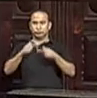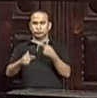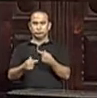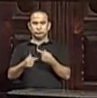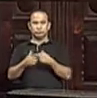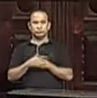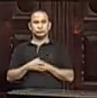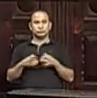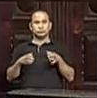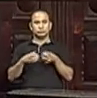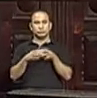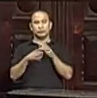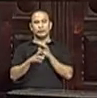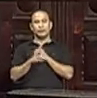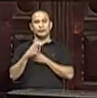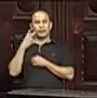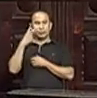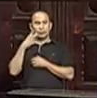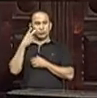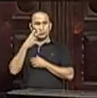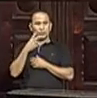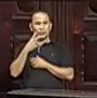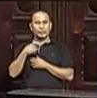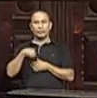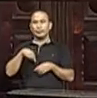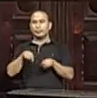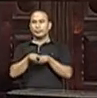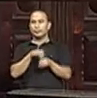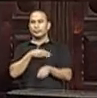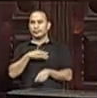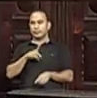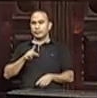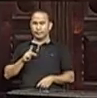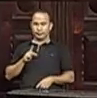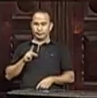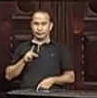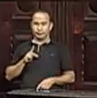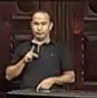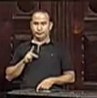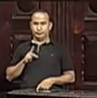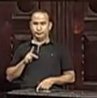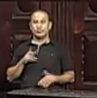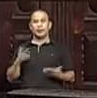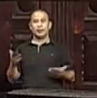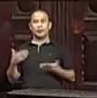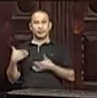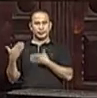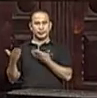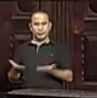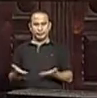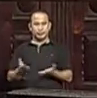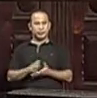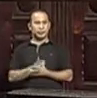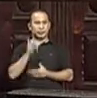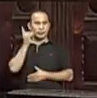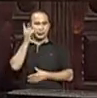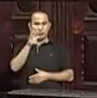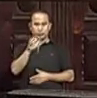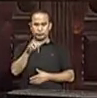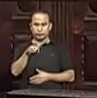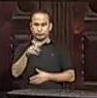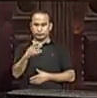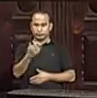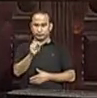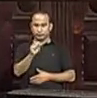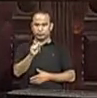de Vereadores e o Ministério Público. E aí vem, deputada Lucinha,